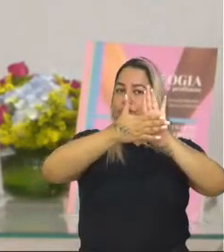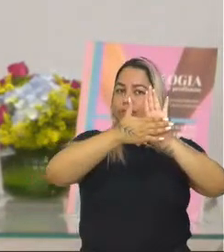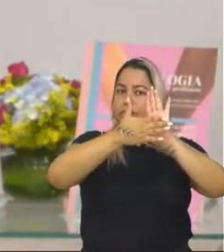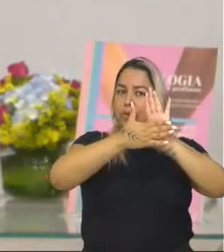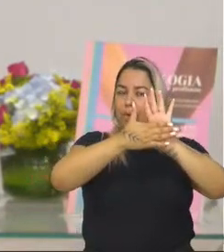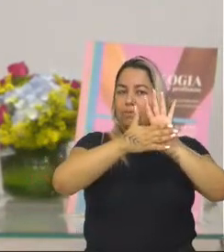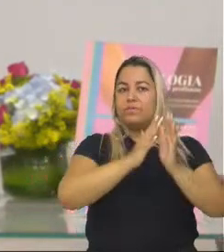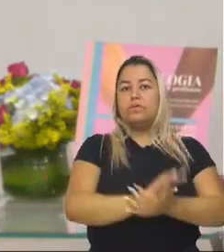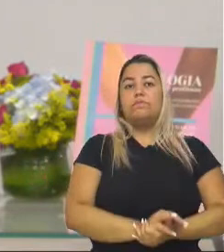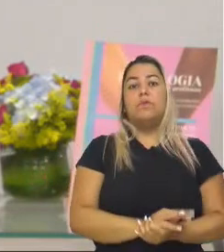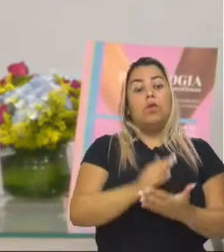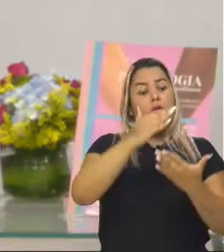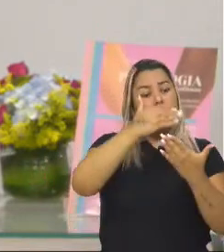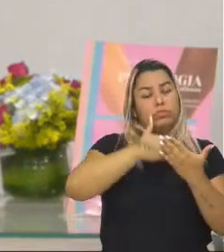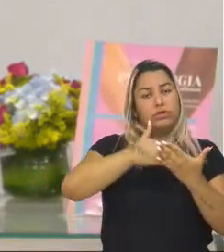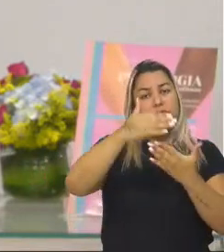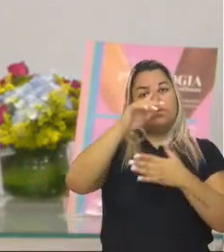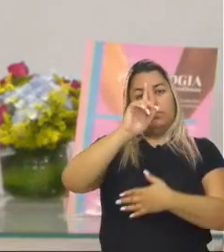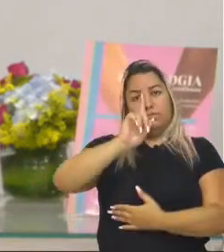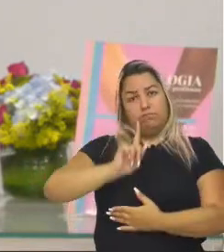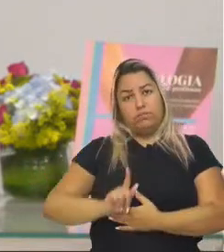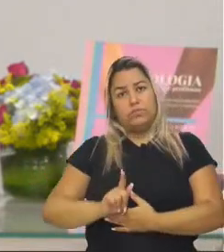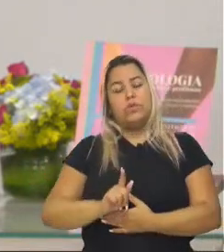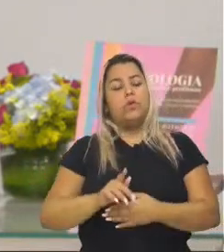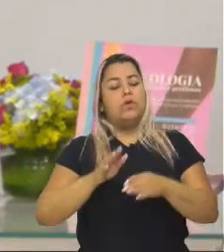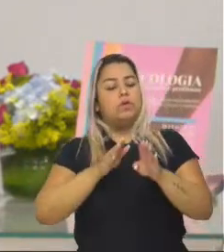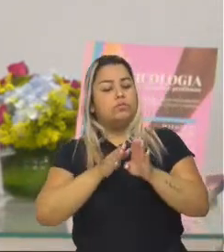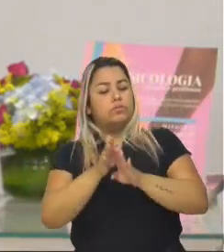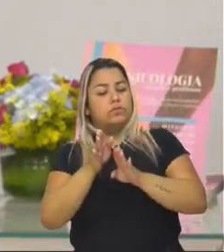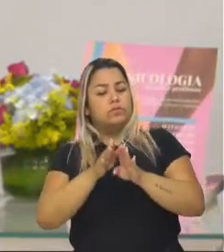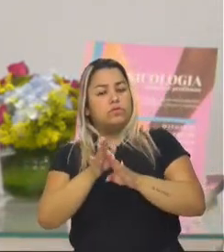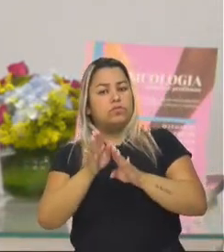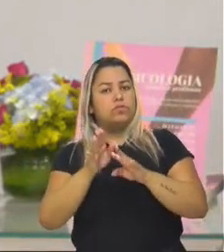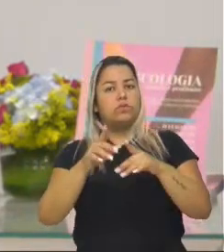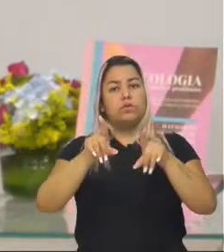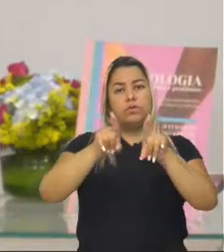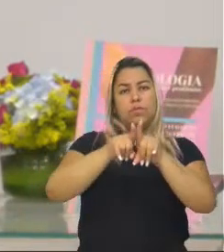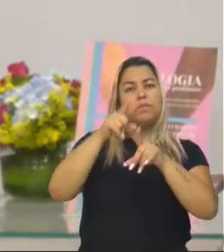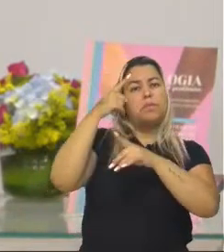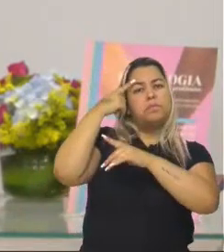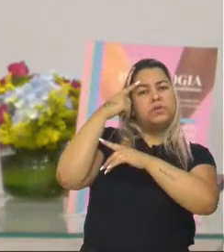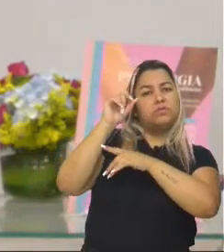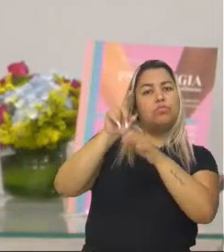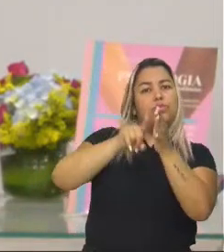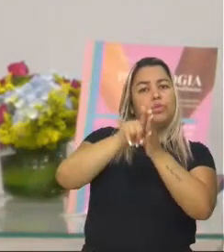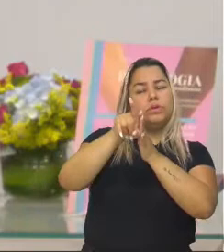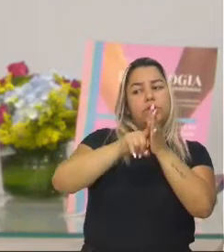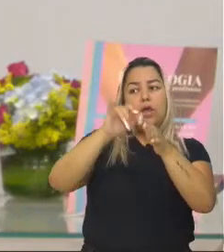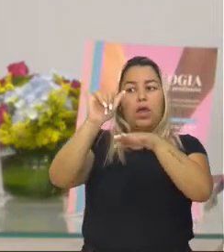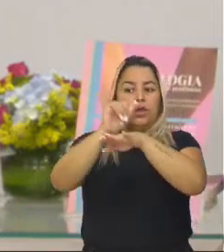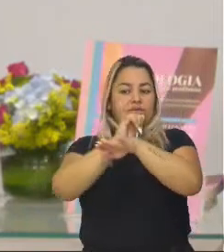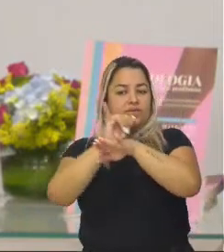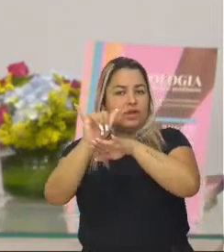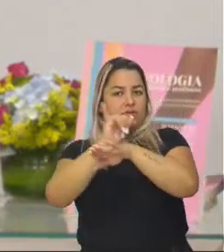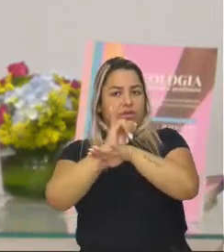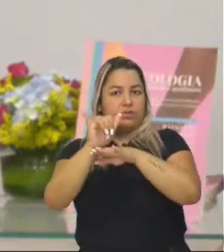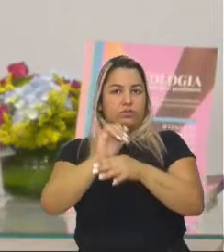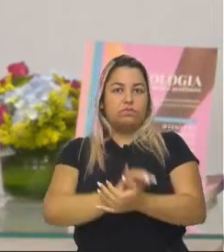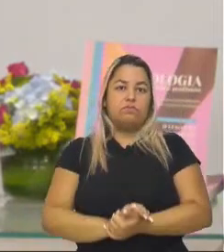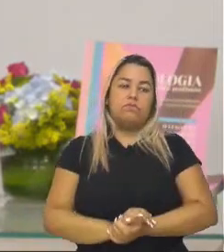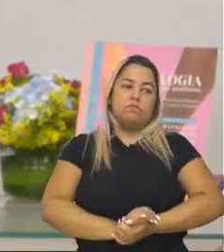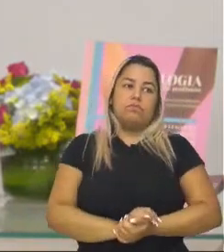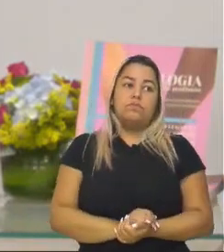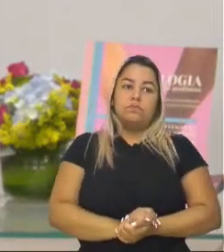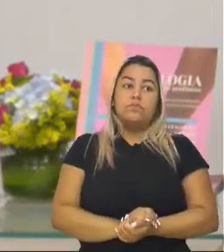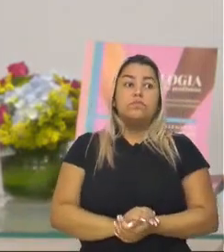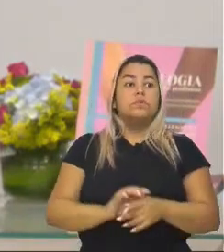essa carta no início da nossa gestão nos orienta, nos auxilia para pensar o nosso planejamento estratégico, né?